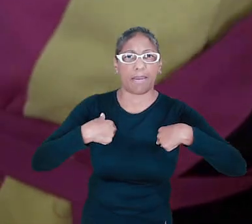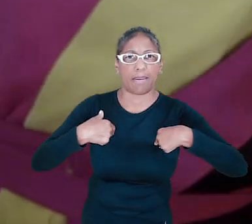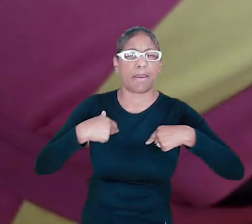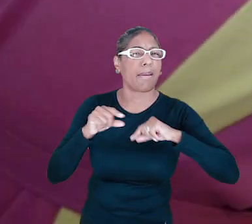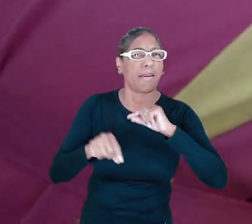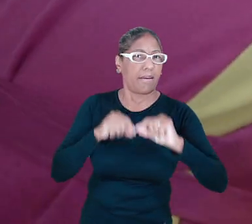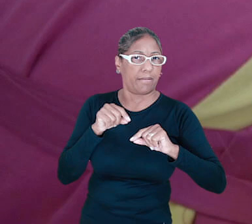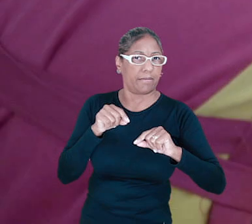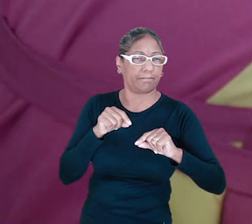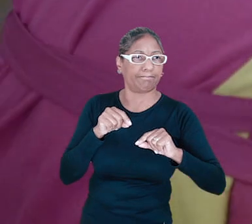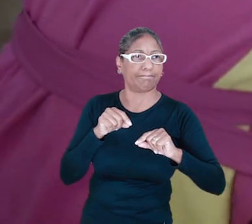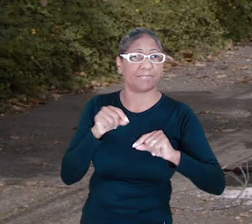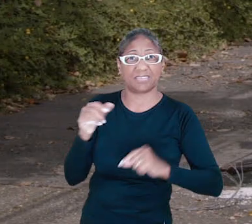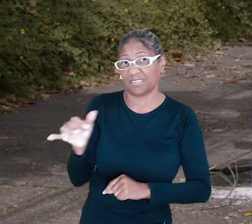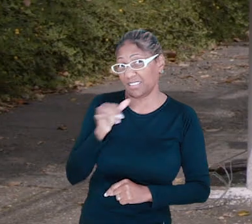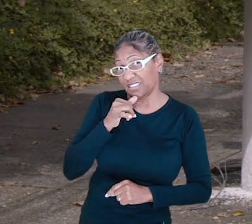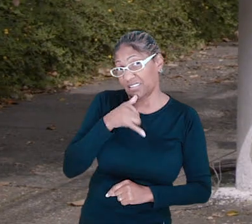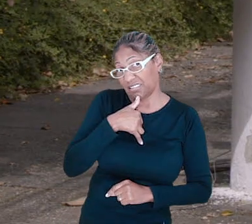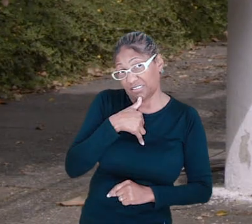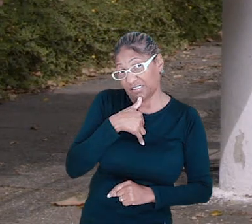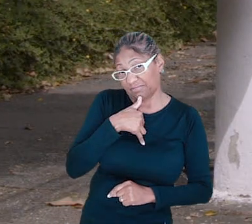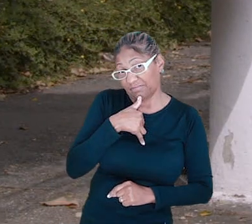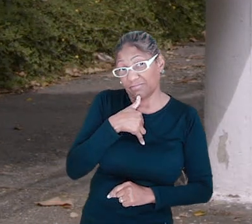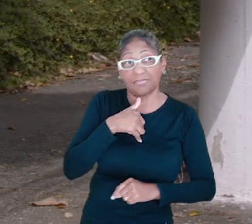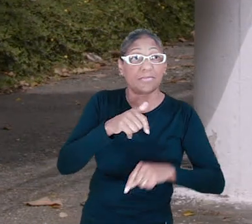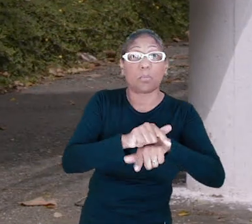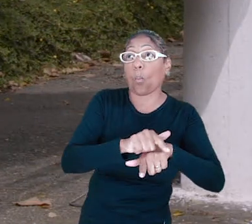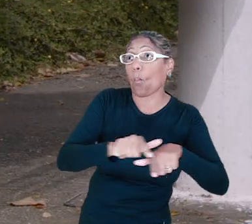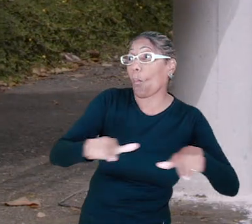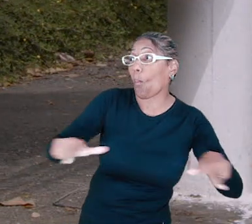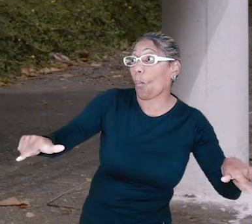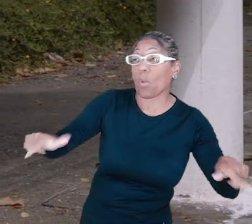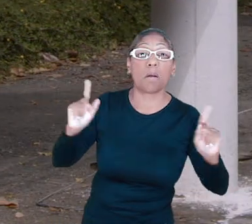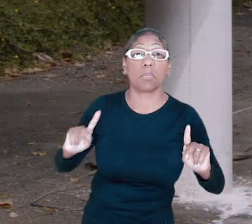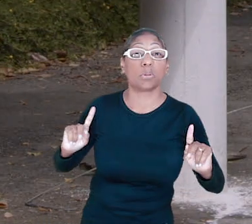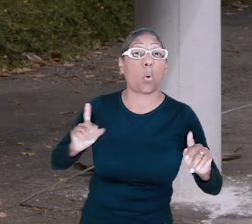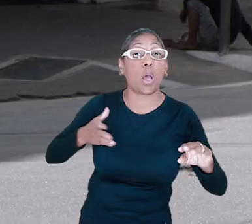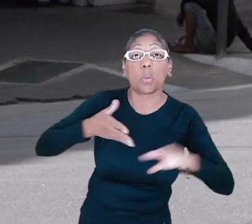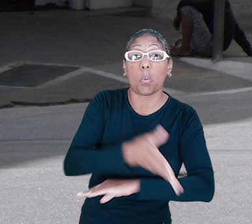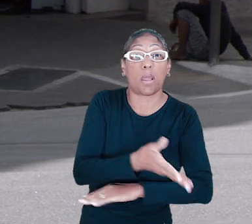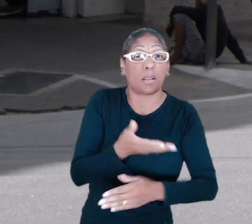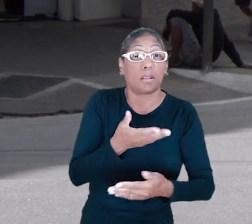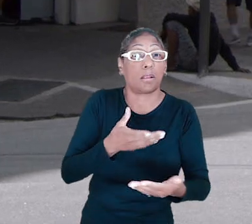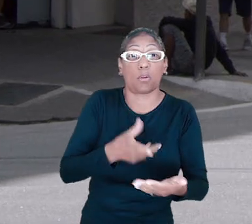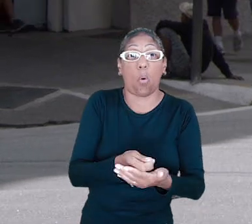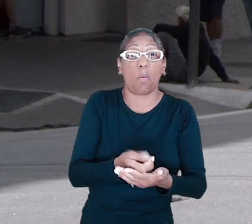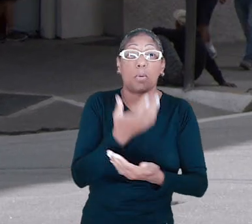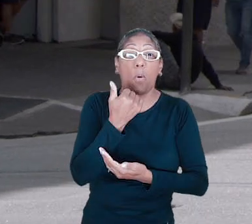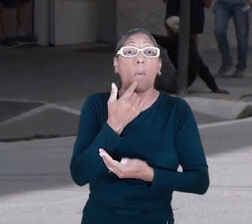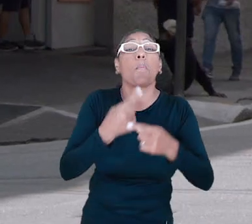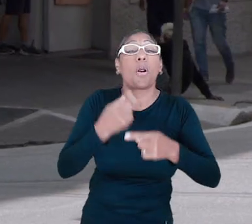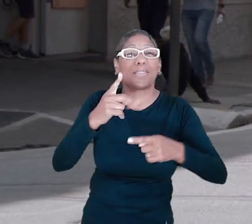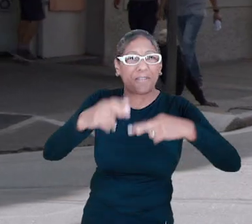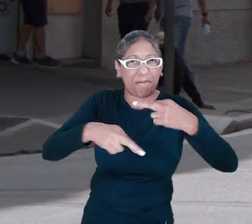foi primeiro a tristeza de não ver o público consumindo. Isso é muito triste, você ver que você está com